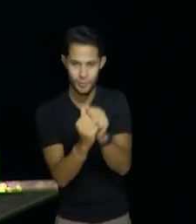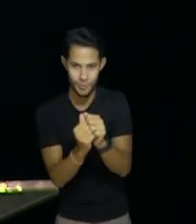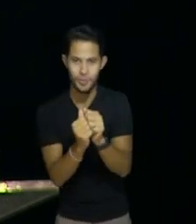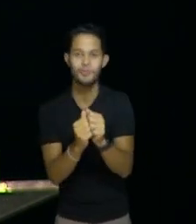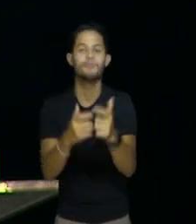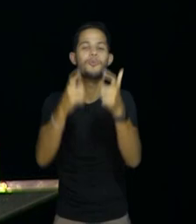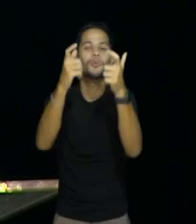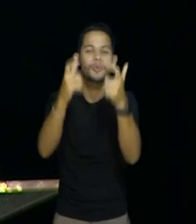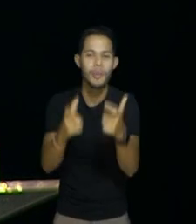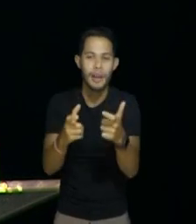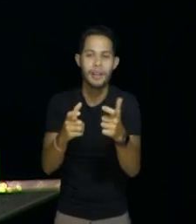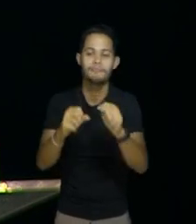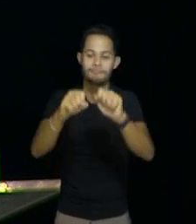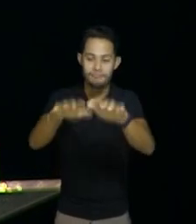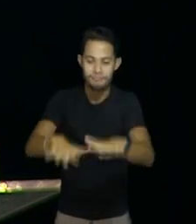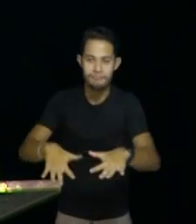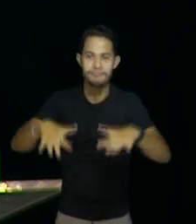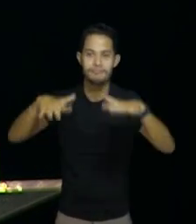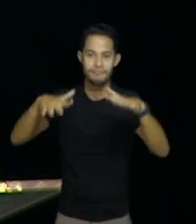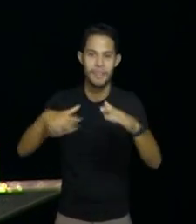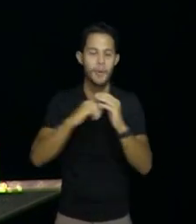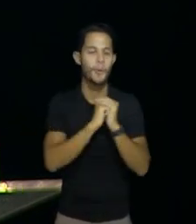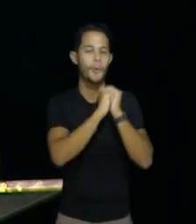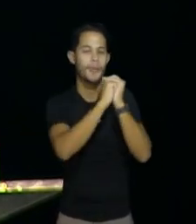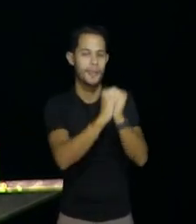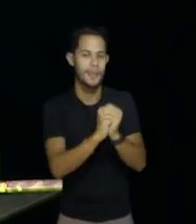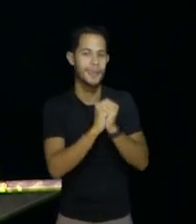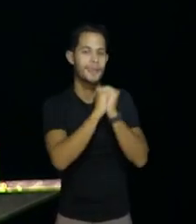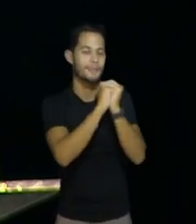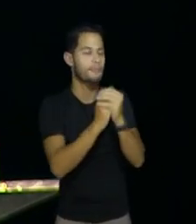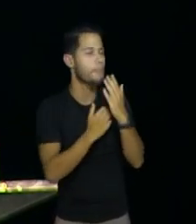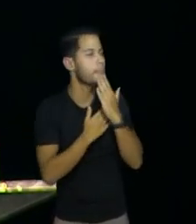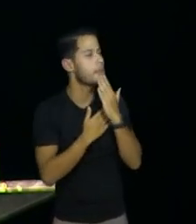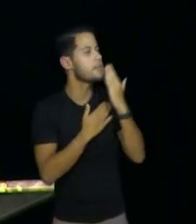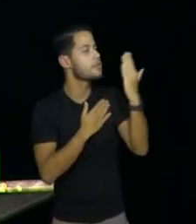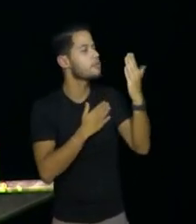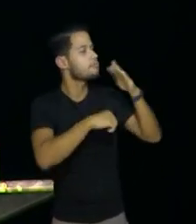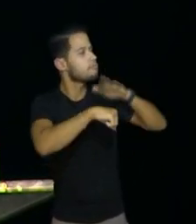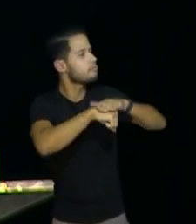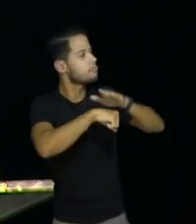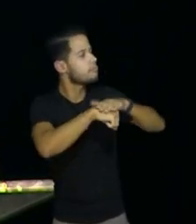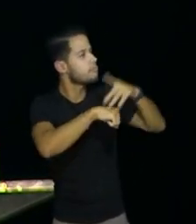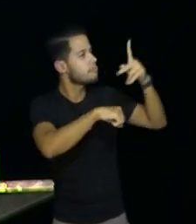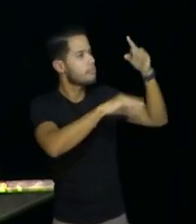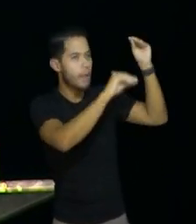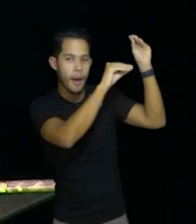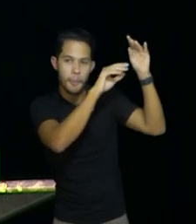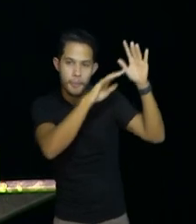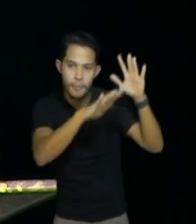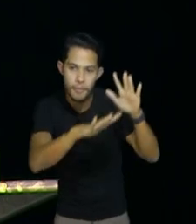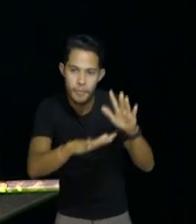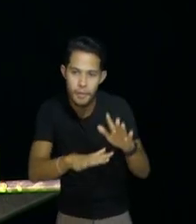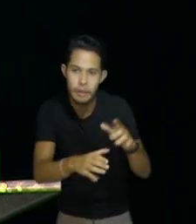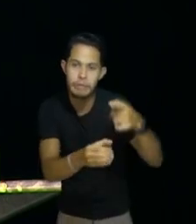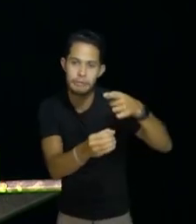pela nossa cidade. E pedimos ao Senhor que derramasse sobre a cidade a sua misericórdia.